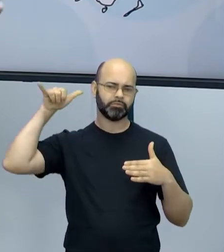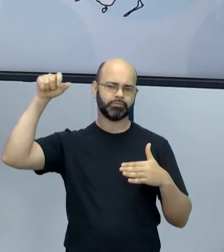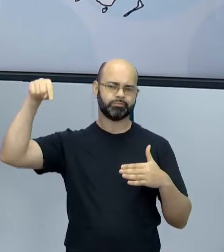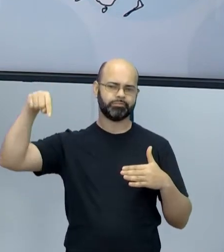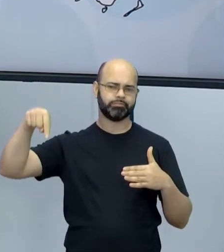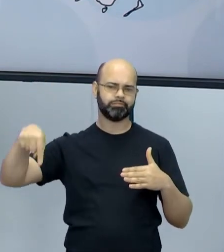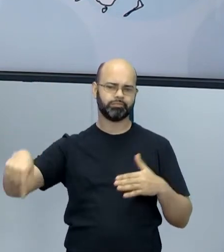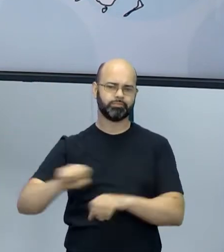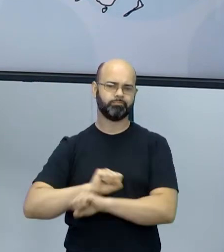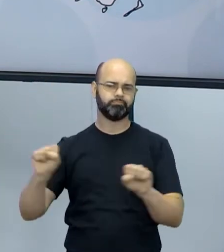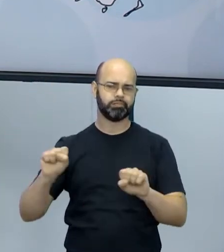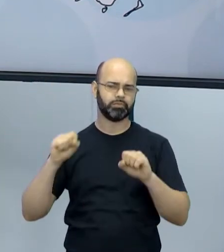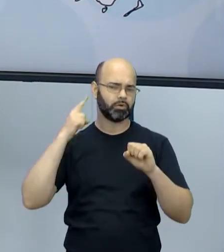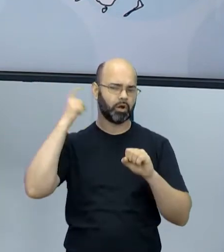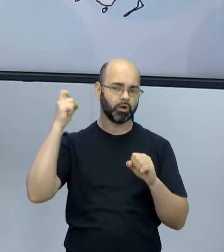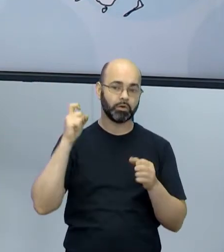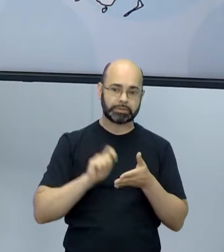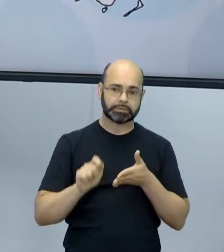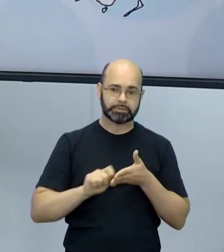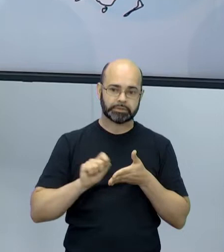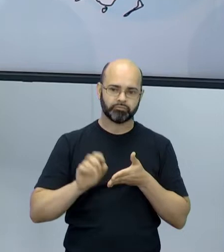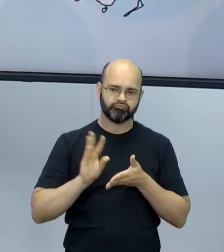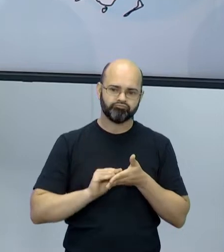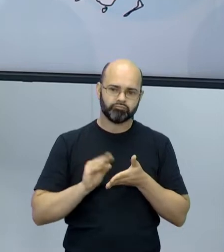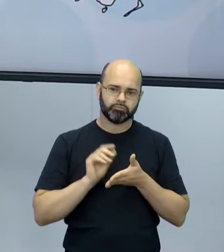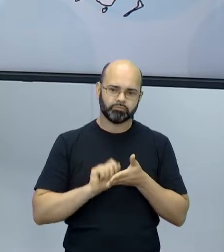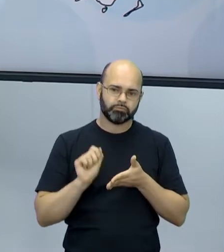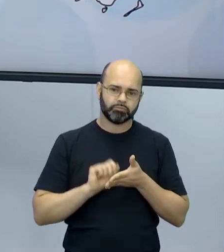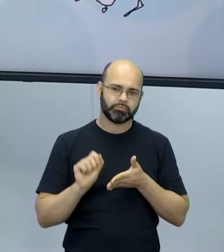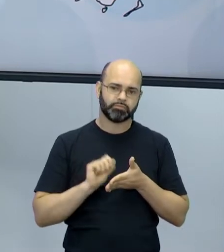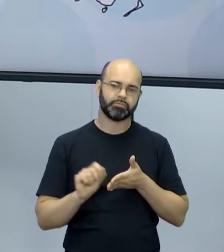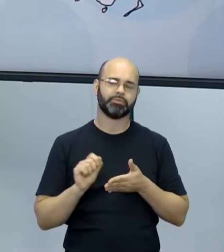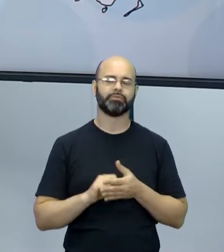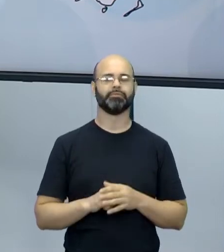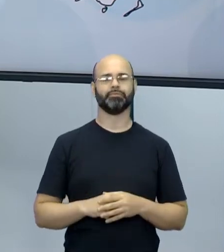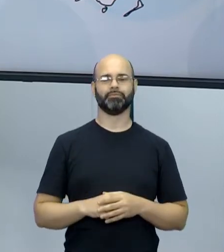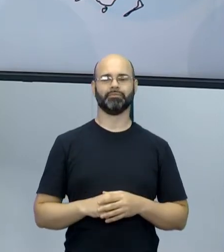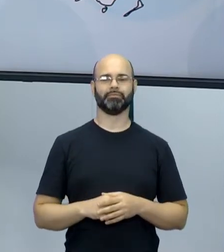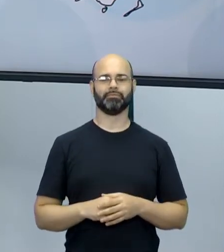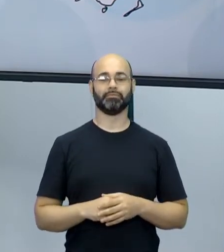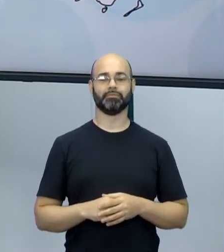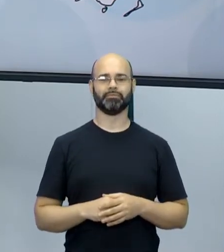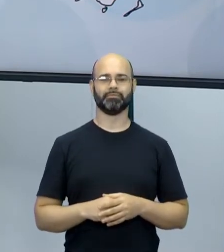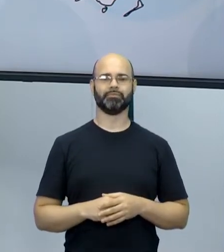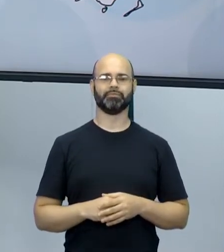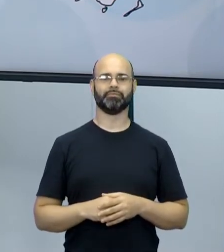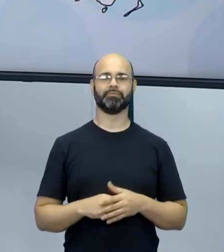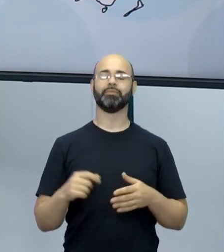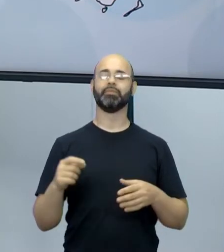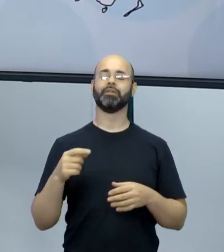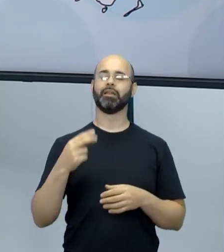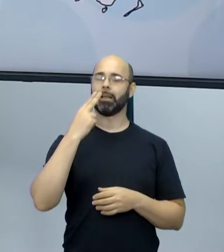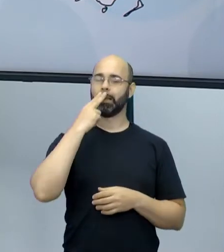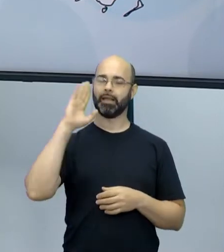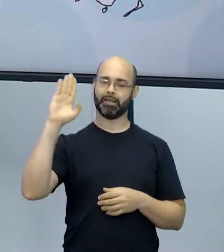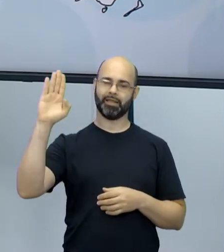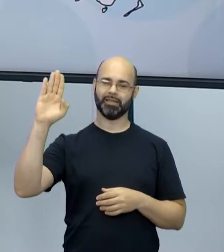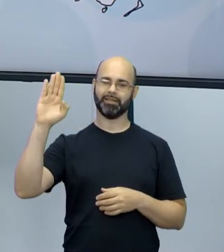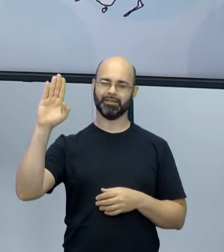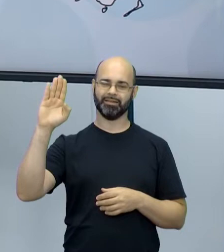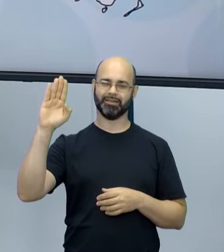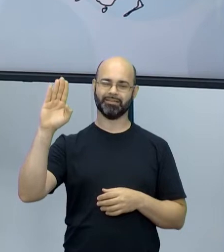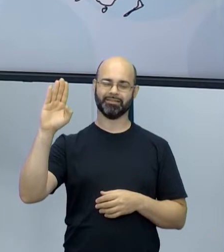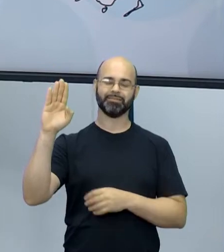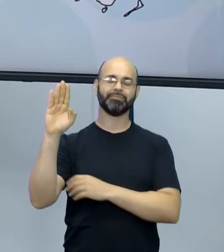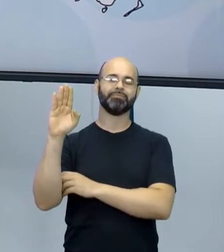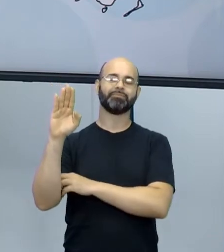Guerra Mundial, e ela vai anotando tudo no diário dela. A Queda, As Últimas Horas do Hitler, é isso com Hitler.